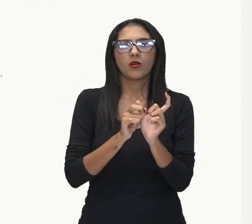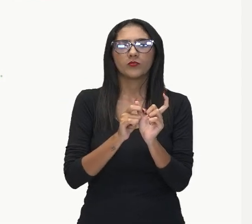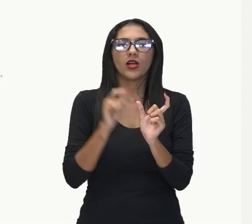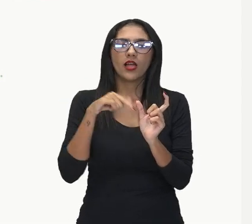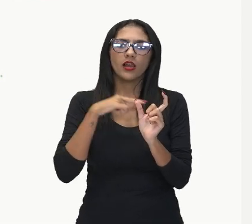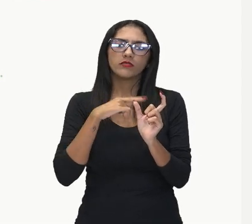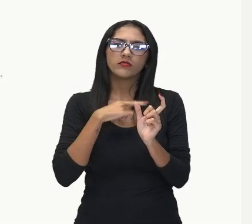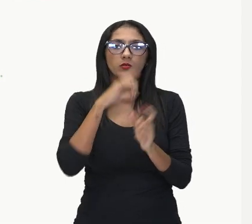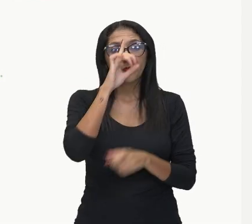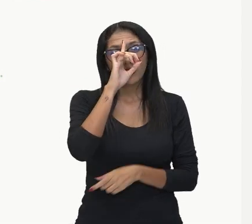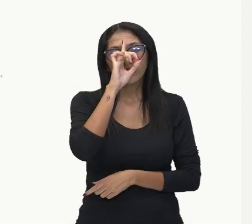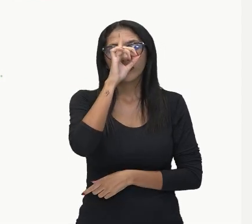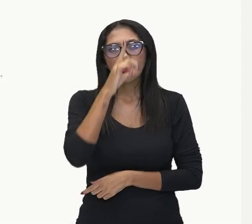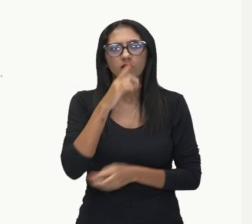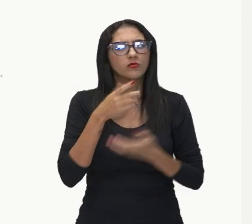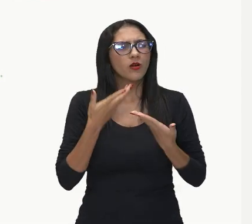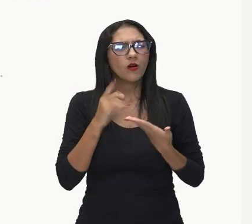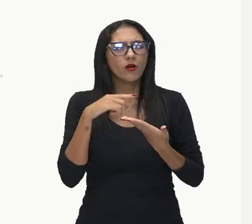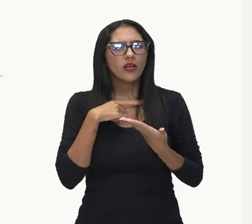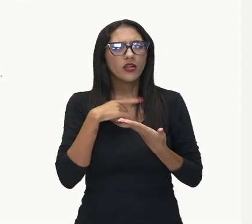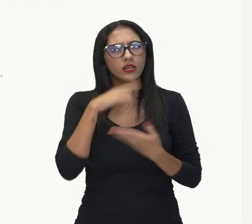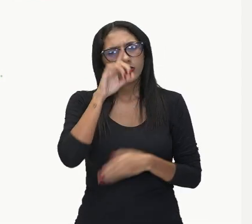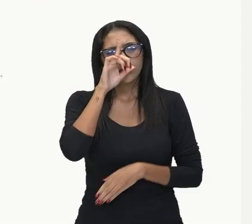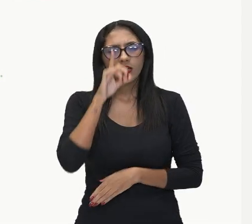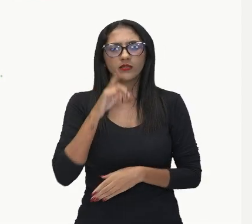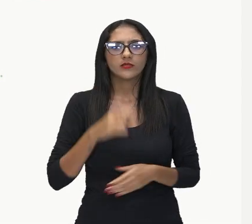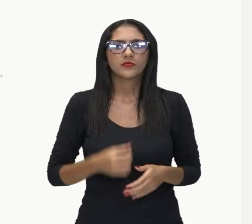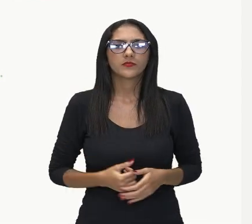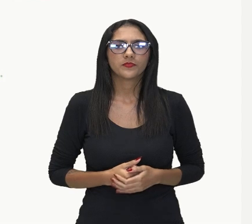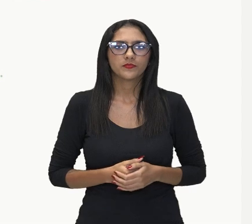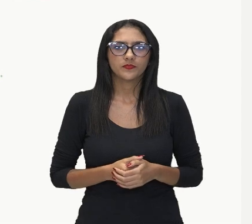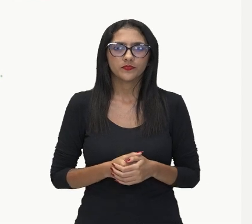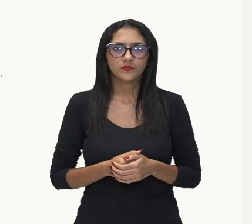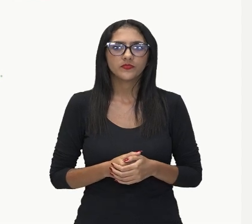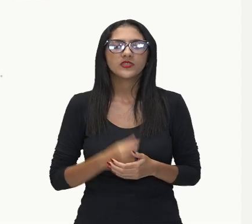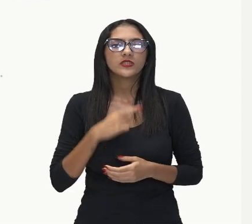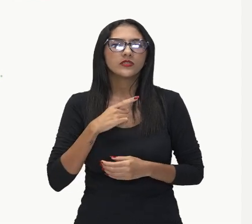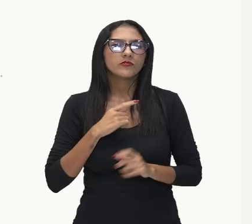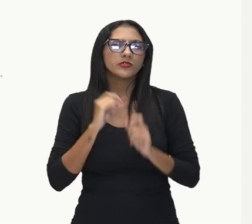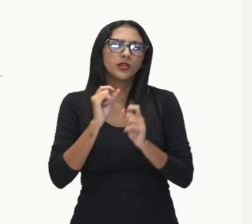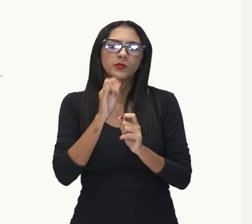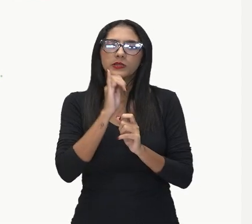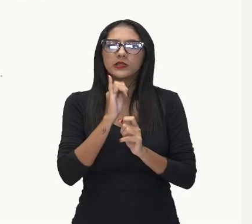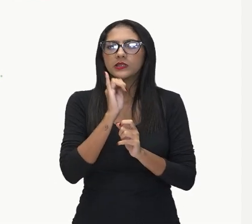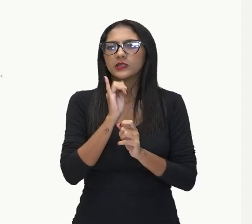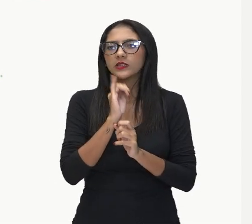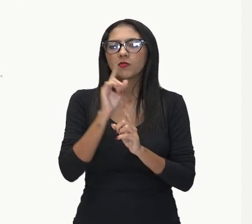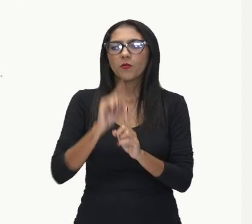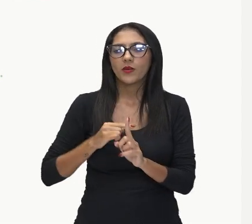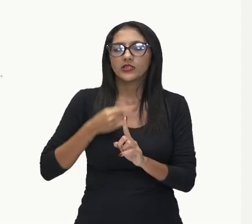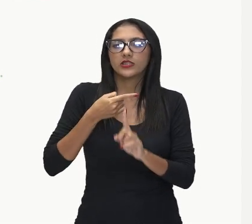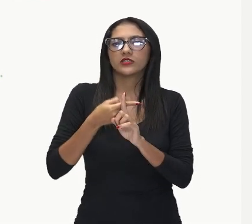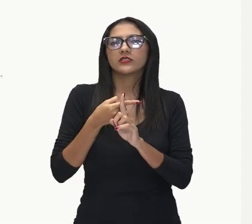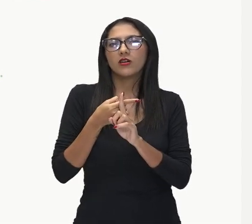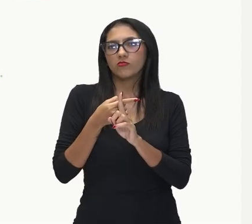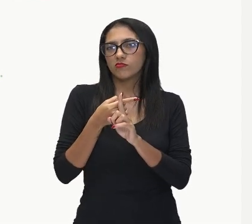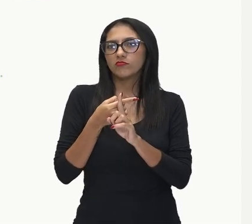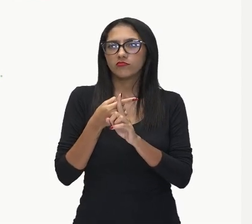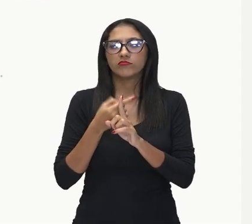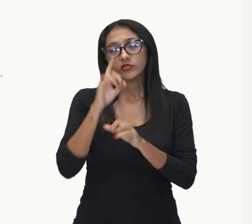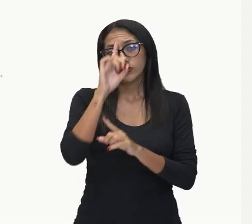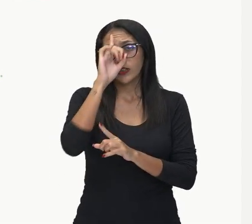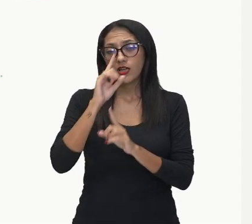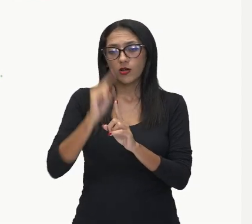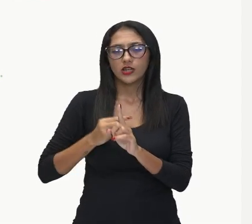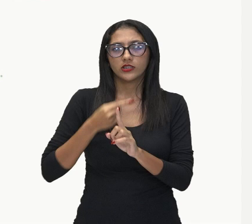uma ideia. Que ideia eu teria aqui? Uma ideia de acréscimo, de adição,